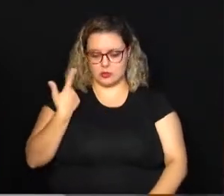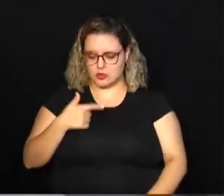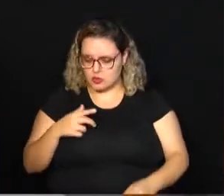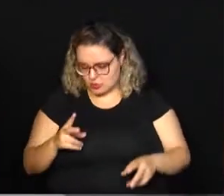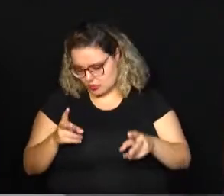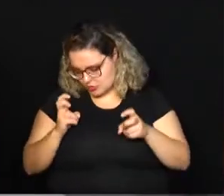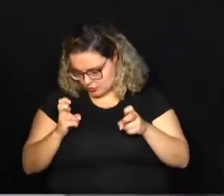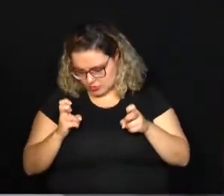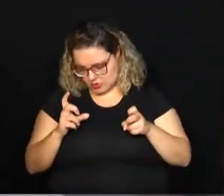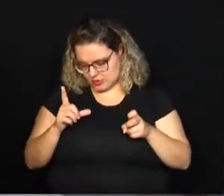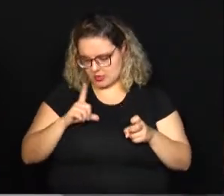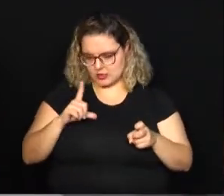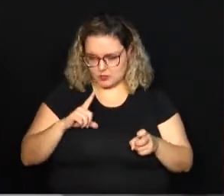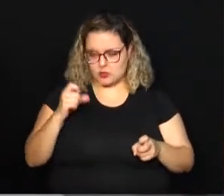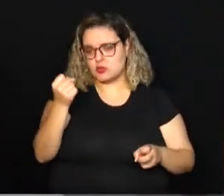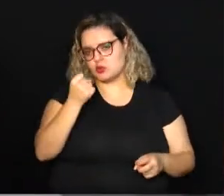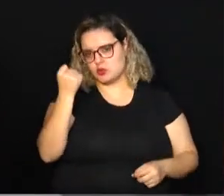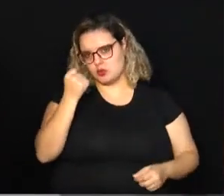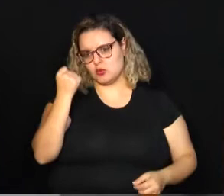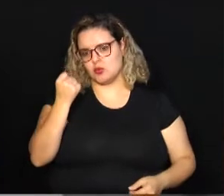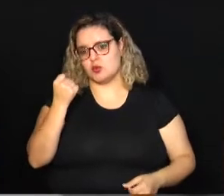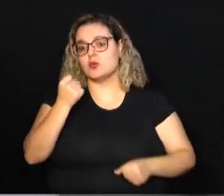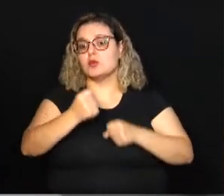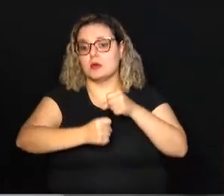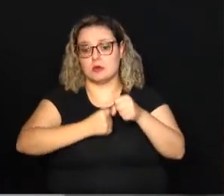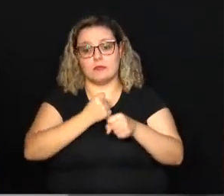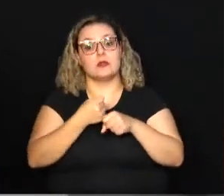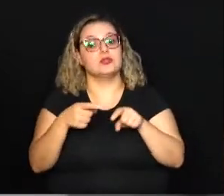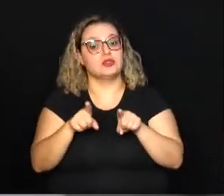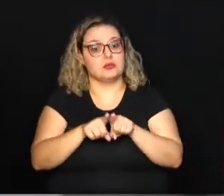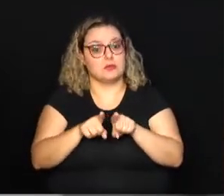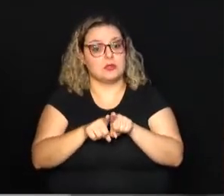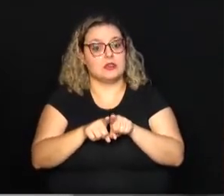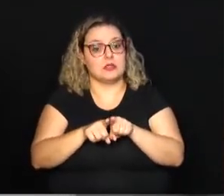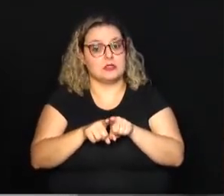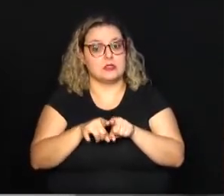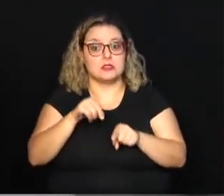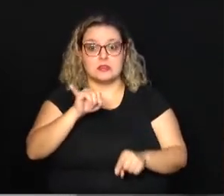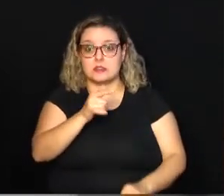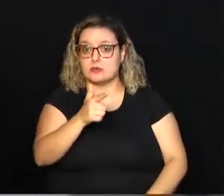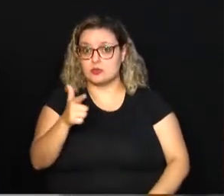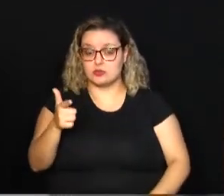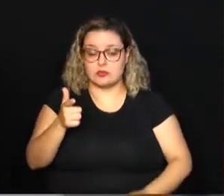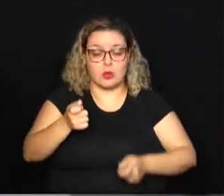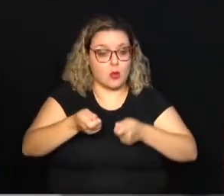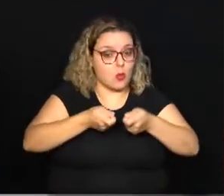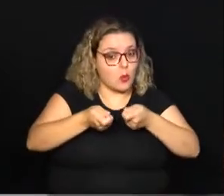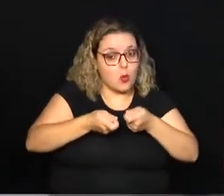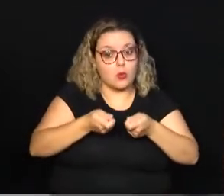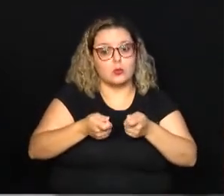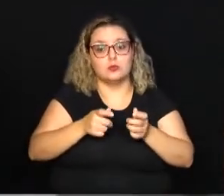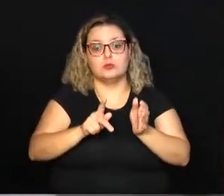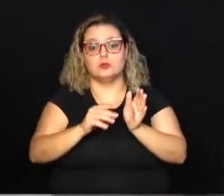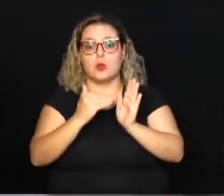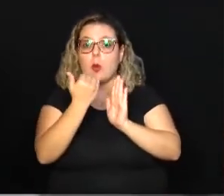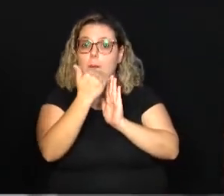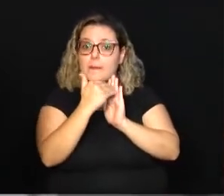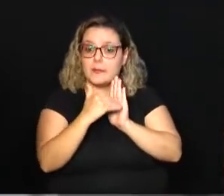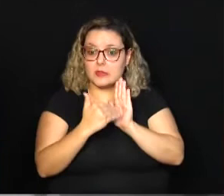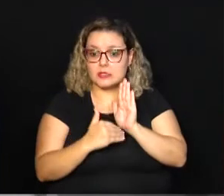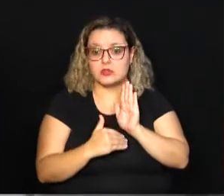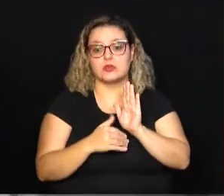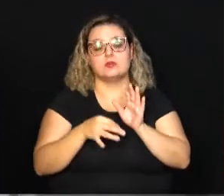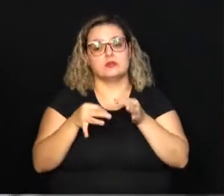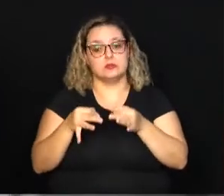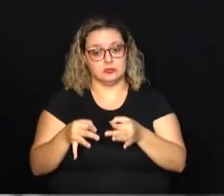nós vamos ter um agravante neste ano, né, se não houver aí um controle e um planejamento adequado. Então, o